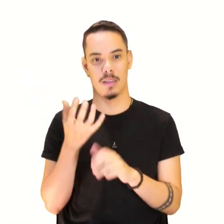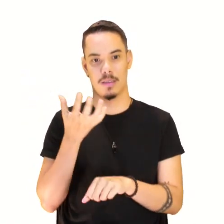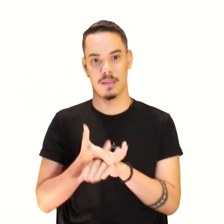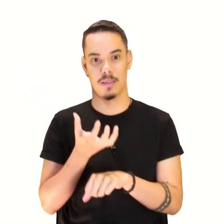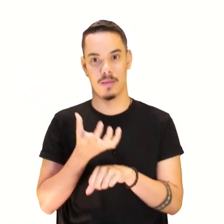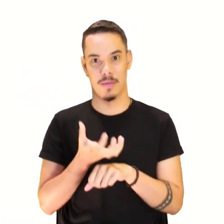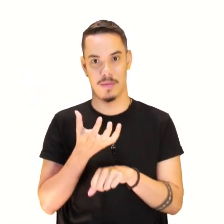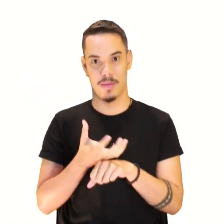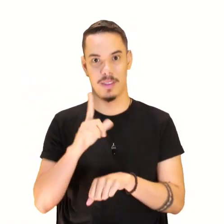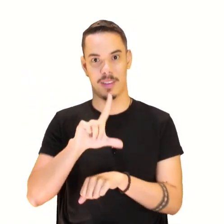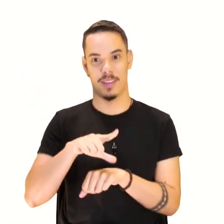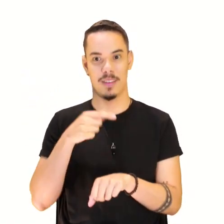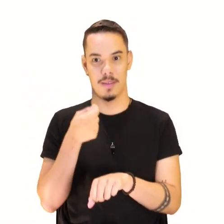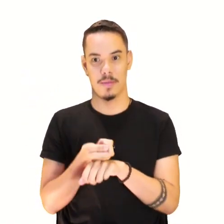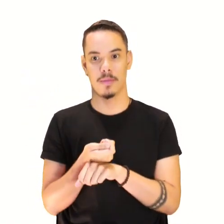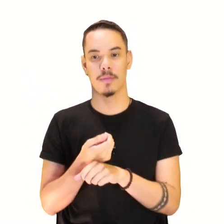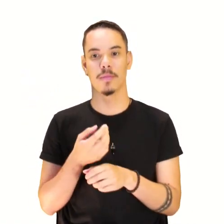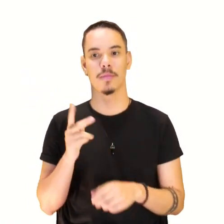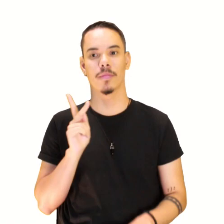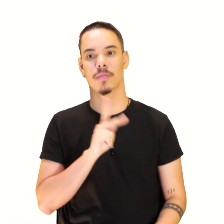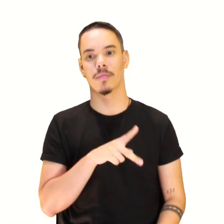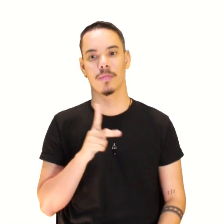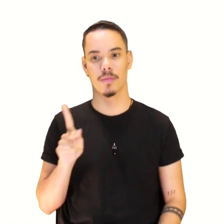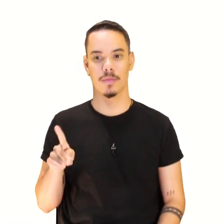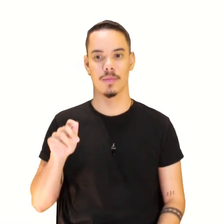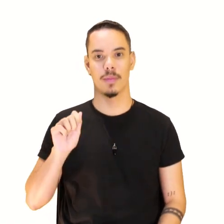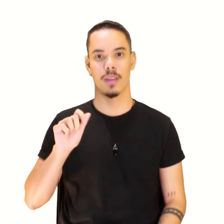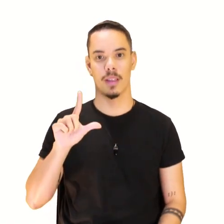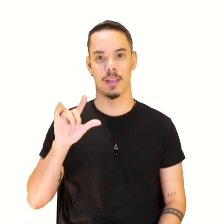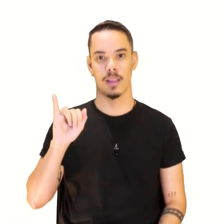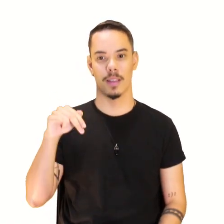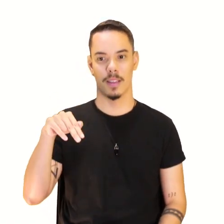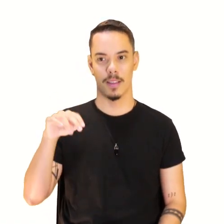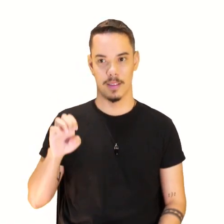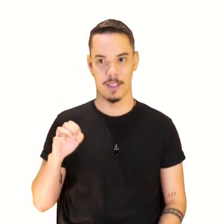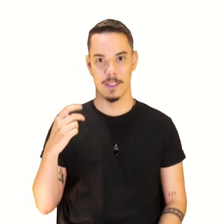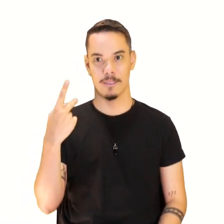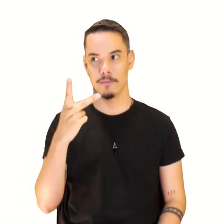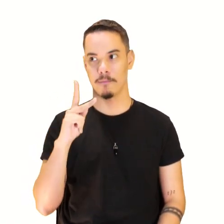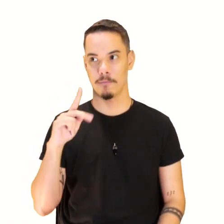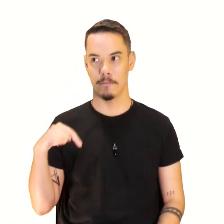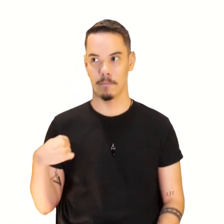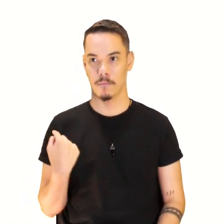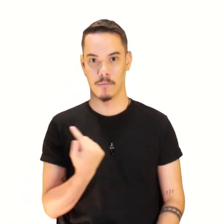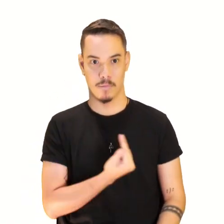e oferecimento da aula vai para a professora Aline e os seus